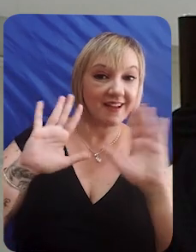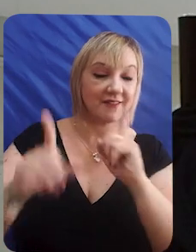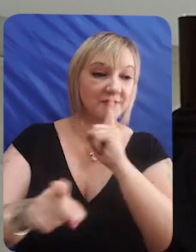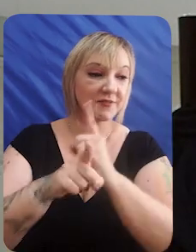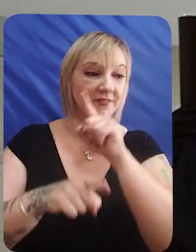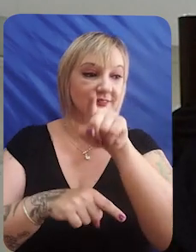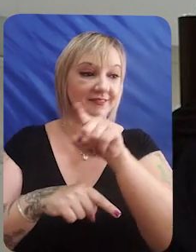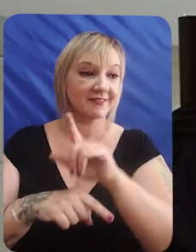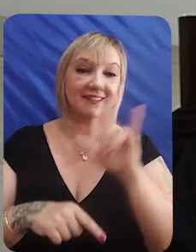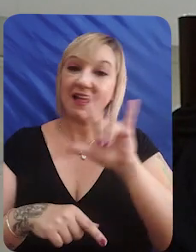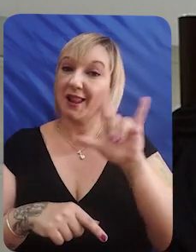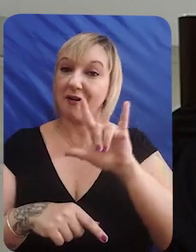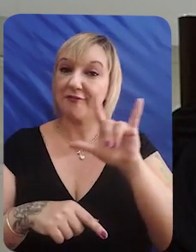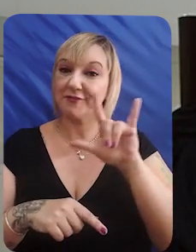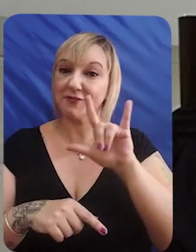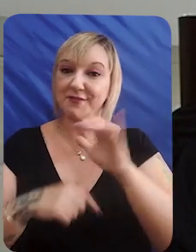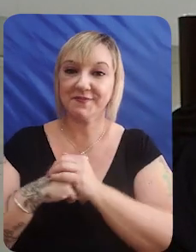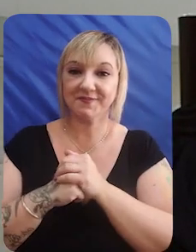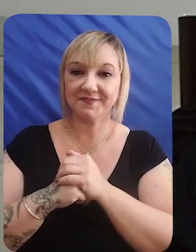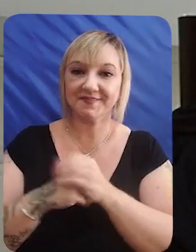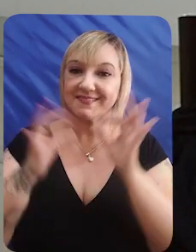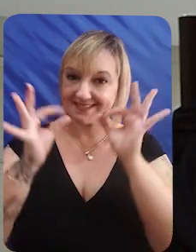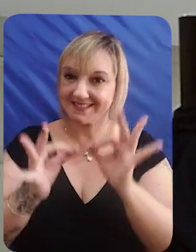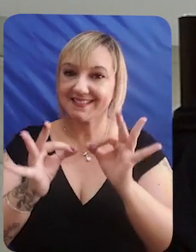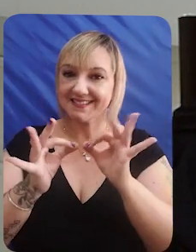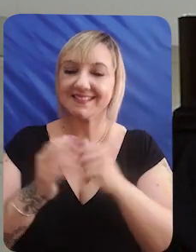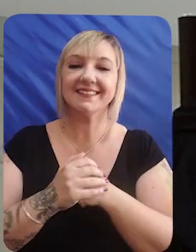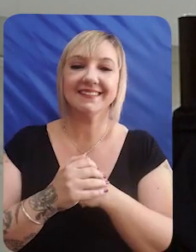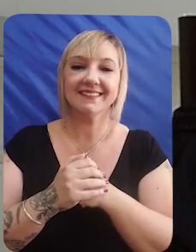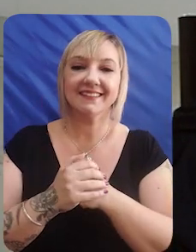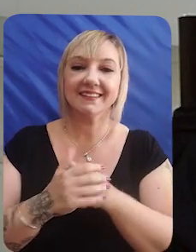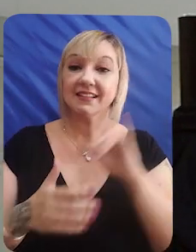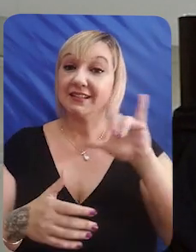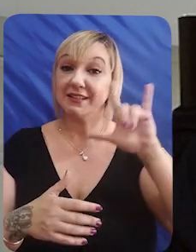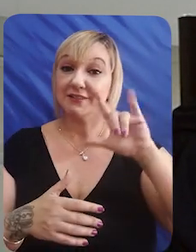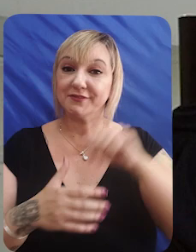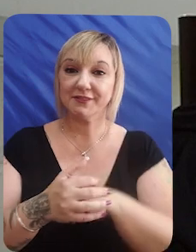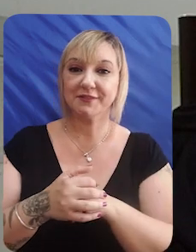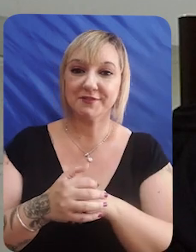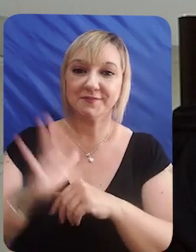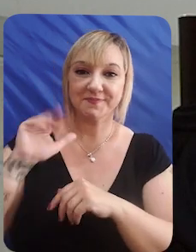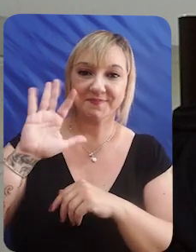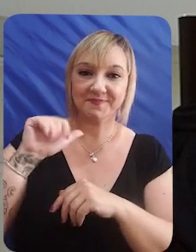logo. I love you. I love you, tá certo, meu? Tá. I love you, tchau.